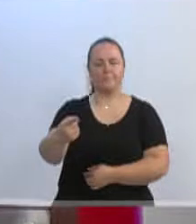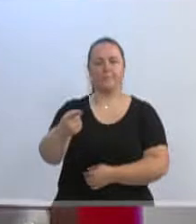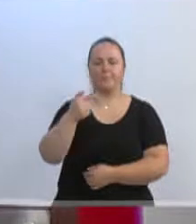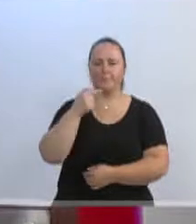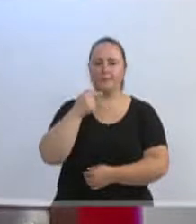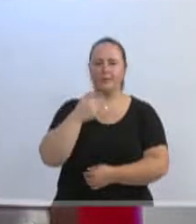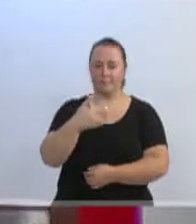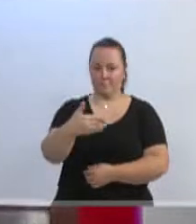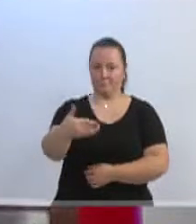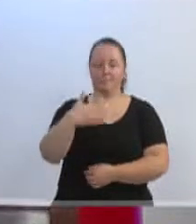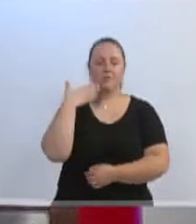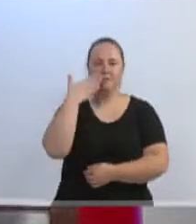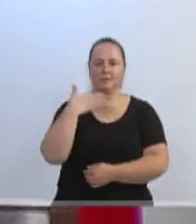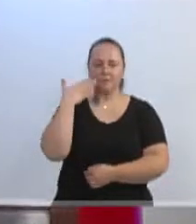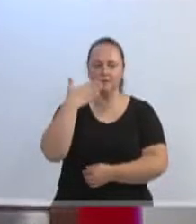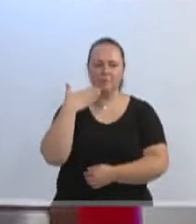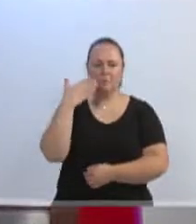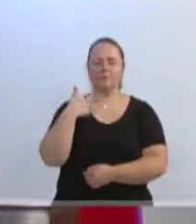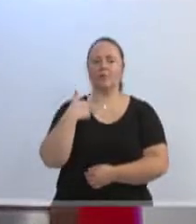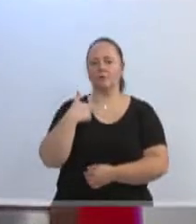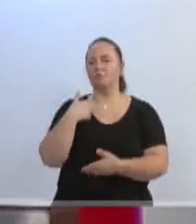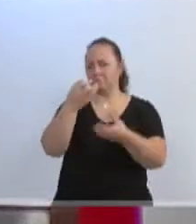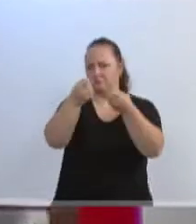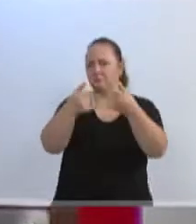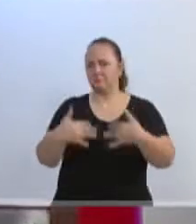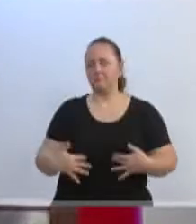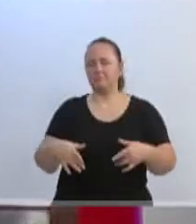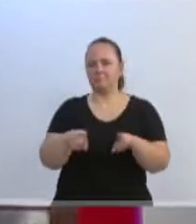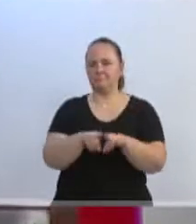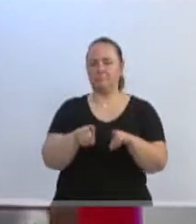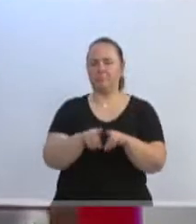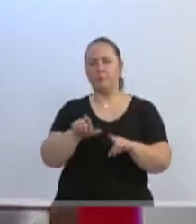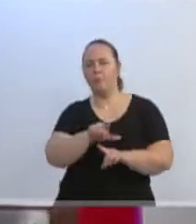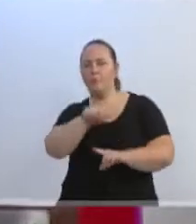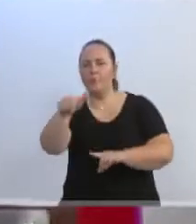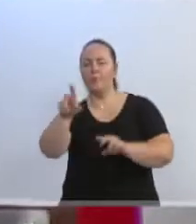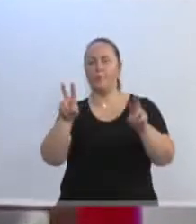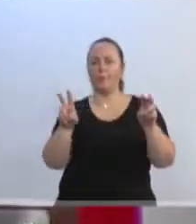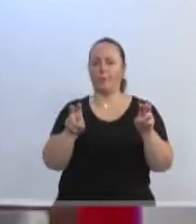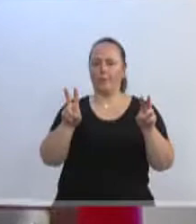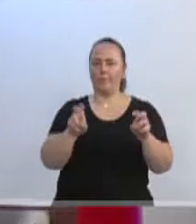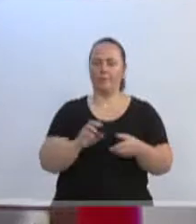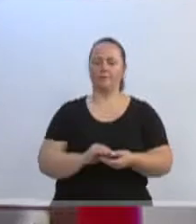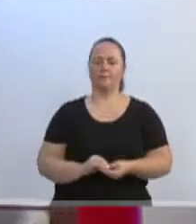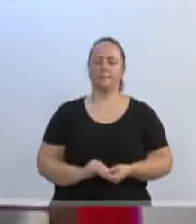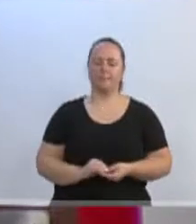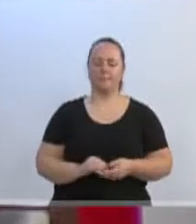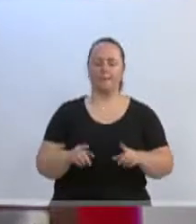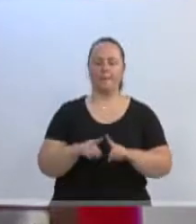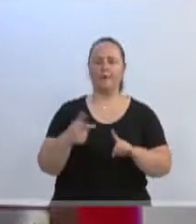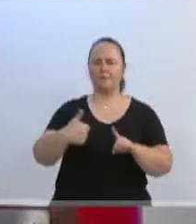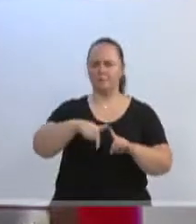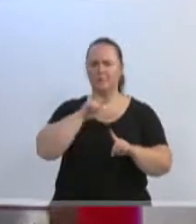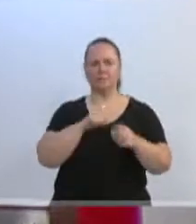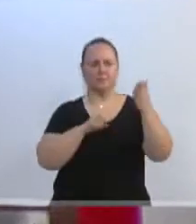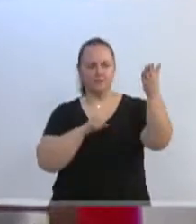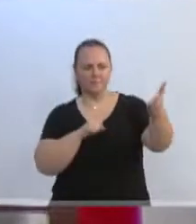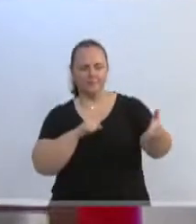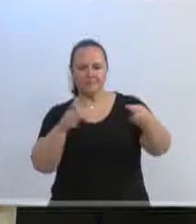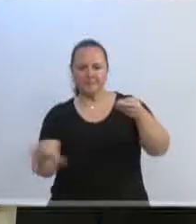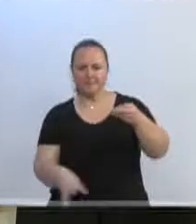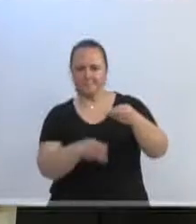próximo discurso eu quero falar a respeito, na próxima fala eu quero falar a respeito de outra temática das Smart Cities, mas antes disso quero conceder a parte aí para o vereador